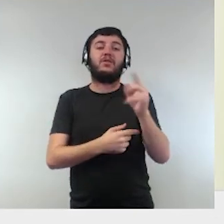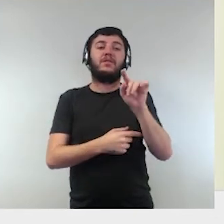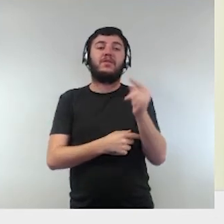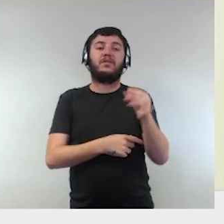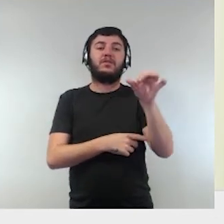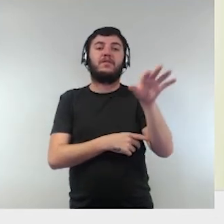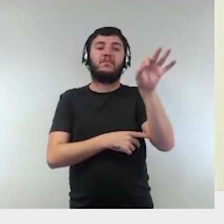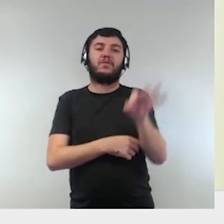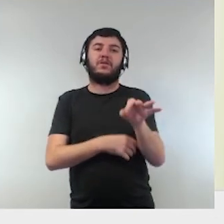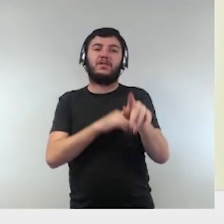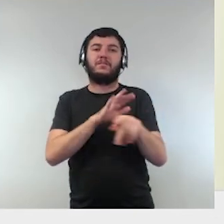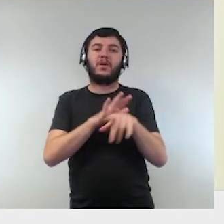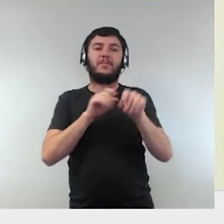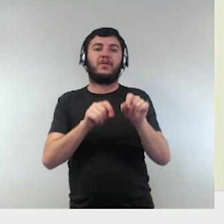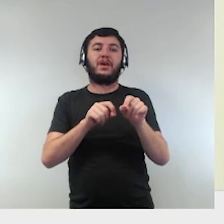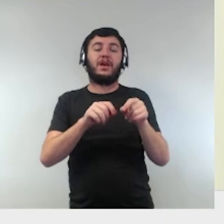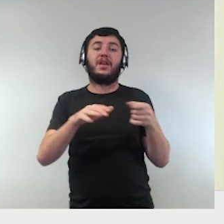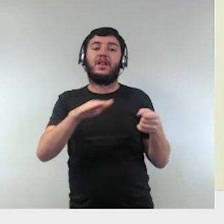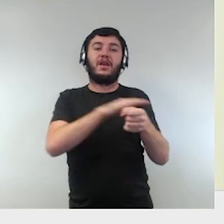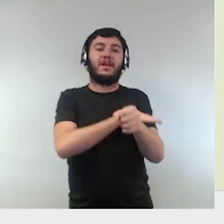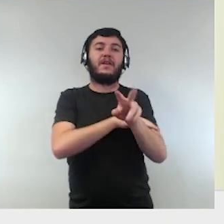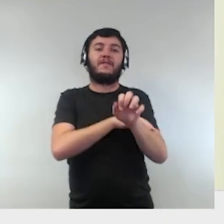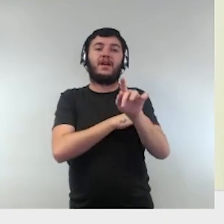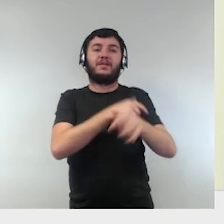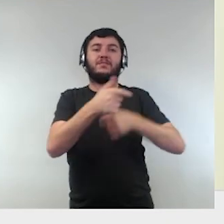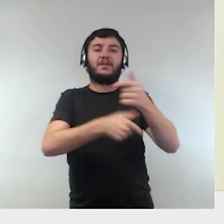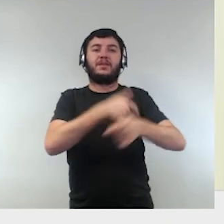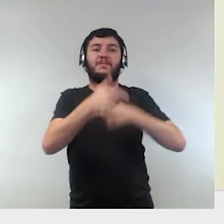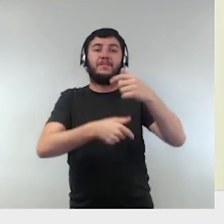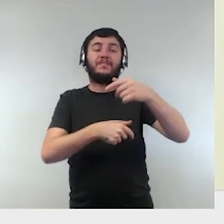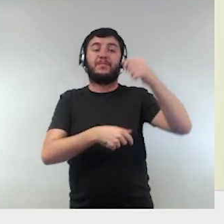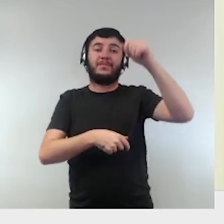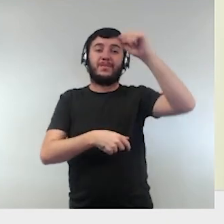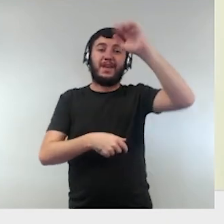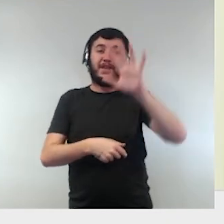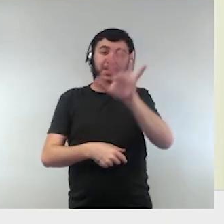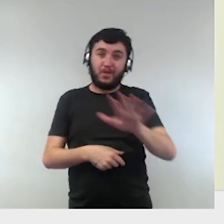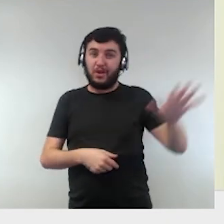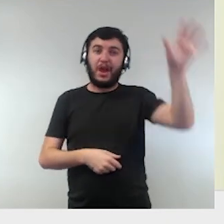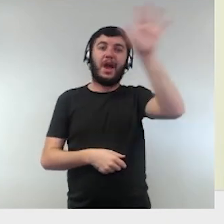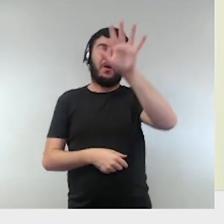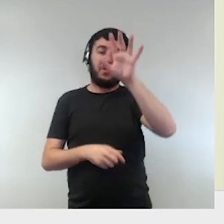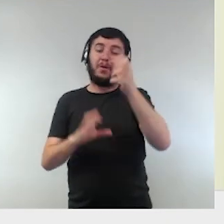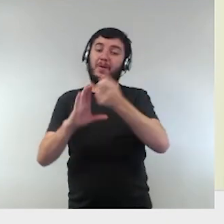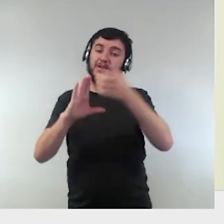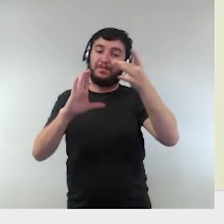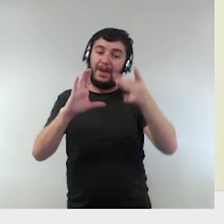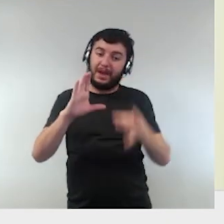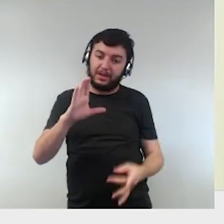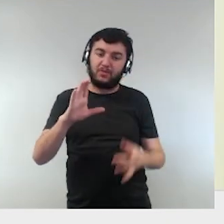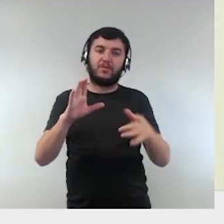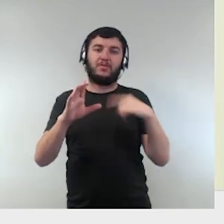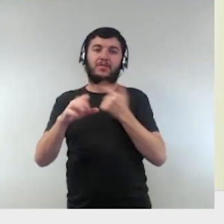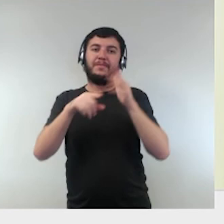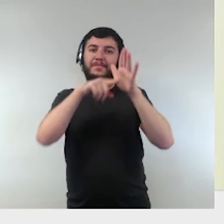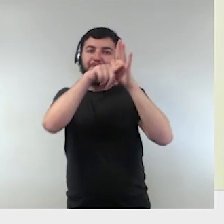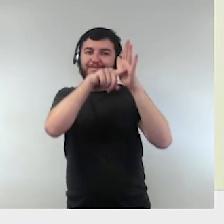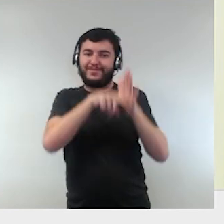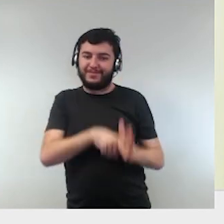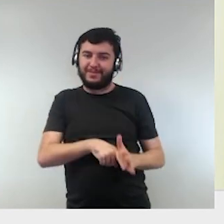correspondência muito, muito relevante no aspecto socioeconômico. Nós temos um estudo feito em Alagoas, que nesse estudo,